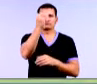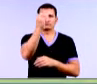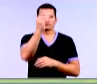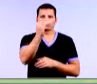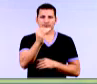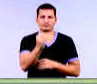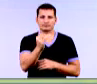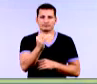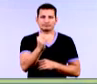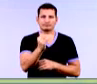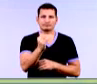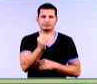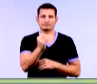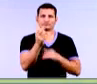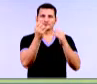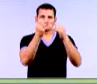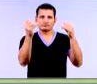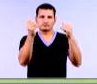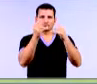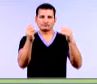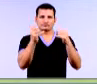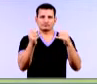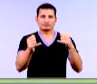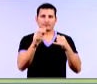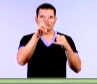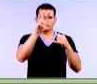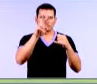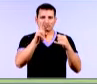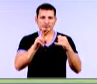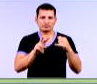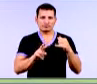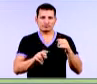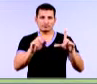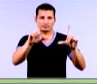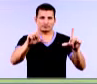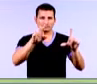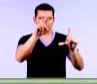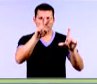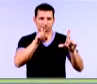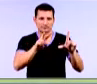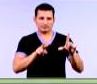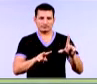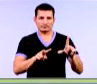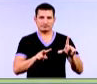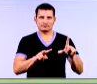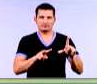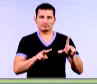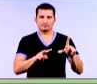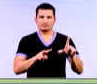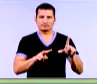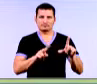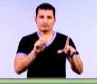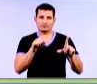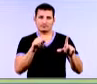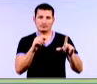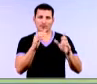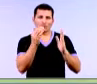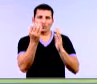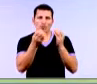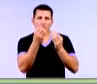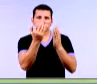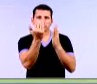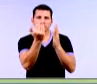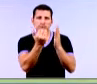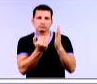baixo. Vai pegando as linhas e vai executando da maneira que está a ordem da programação. Então isso